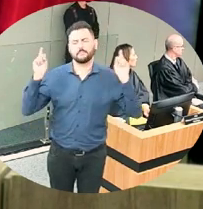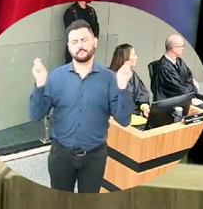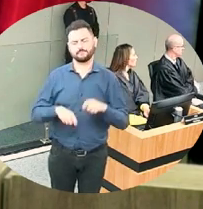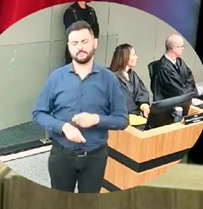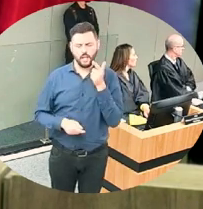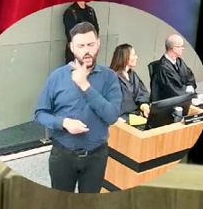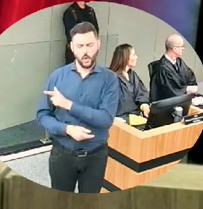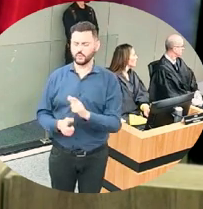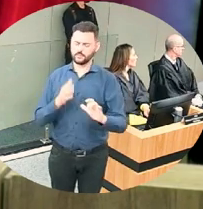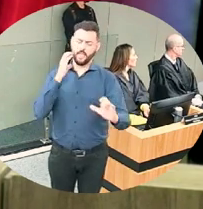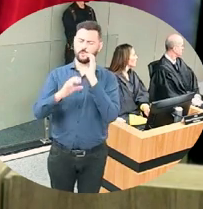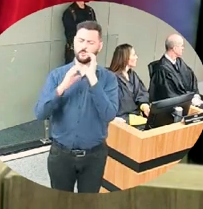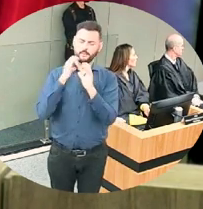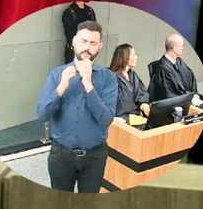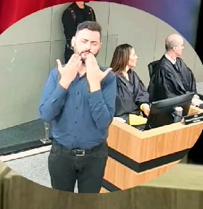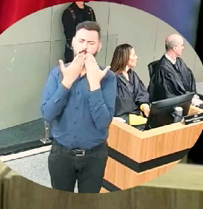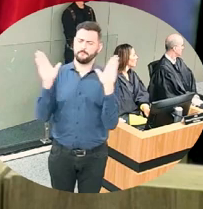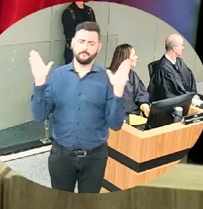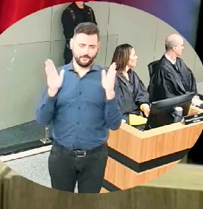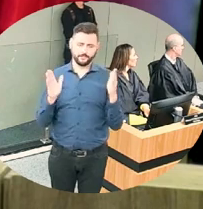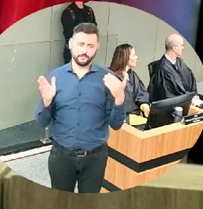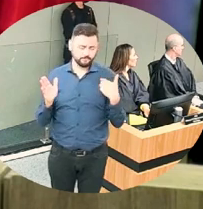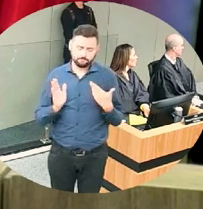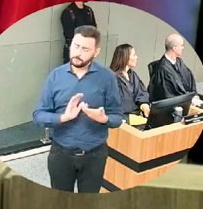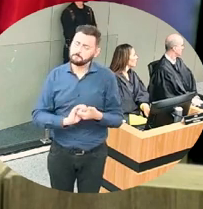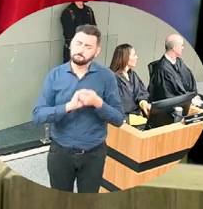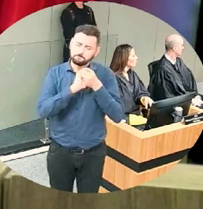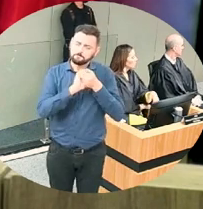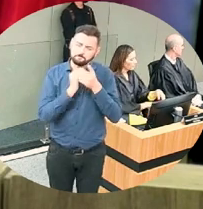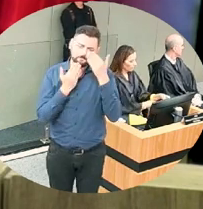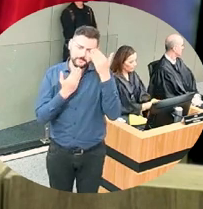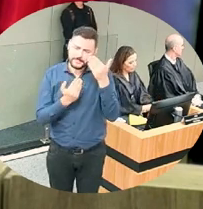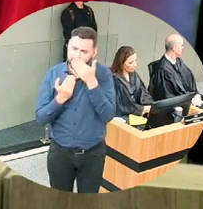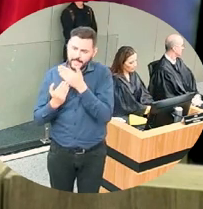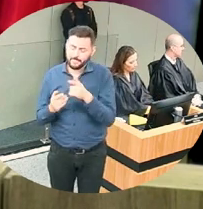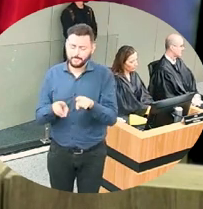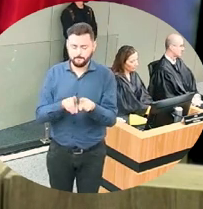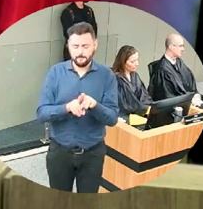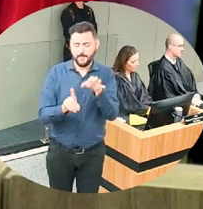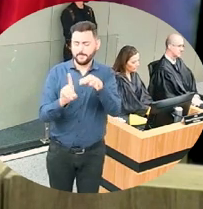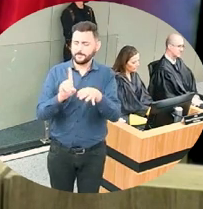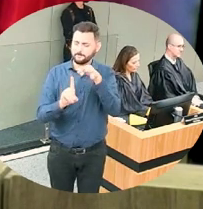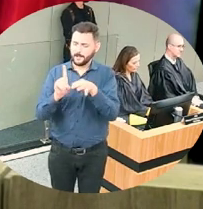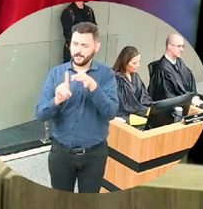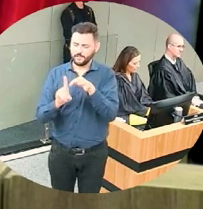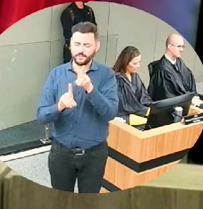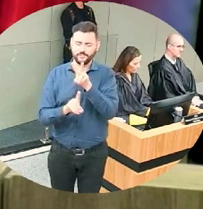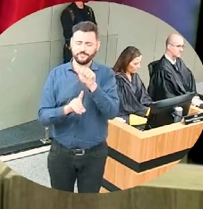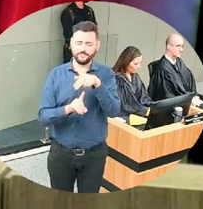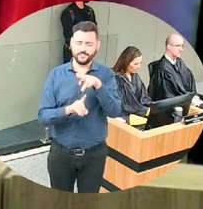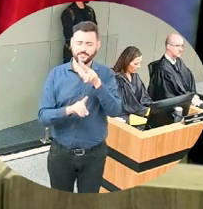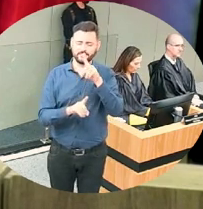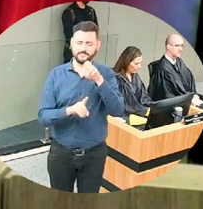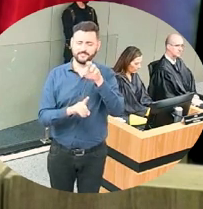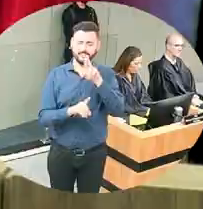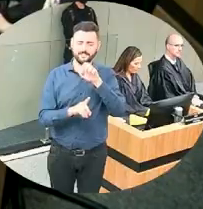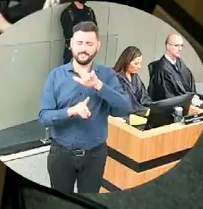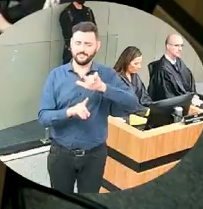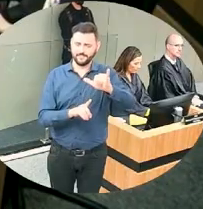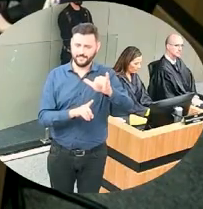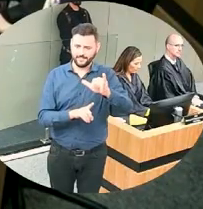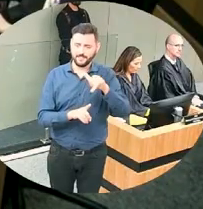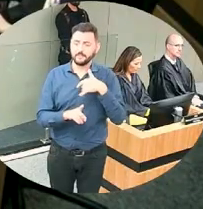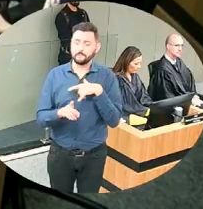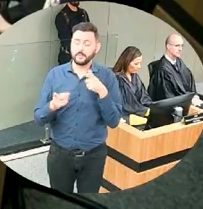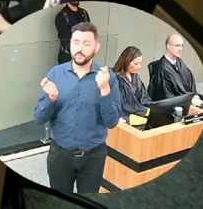efetivação do interesse público fica aqui nosso reconhecimento também Desembargador Vanderlei Godói fez um um brilhante